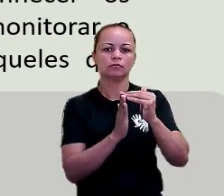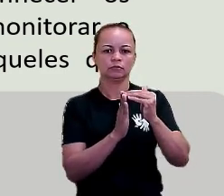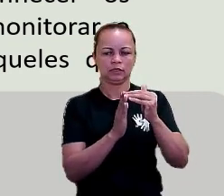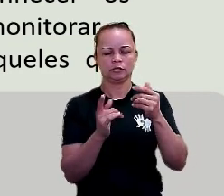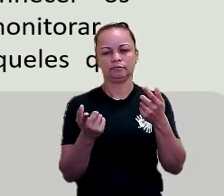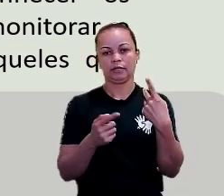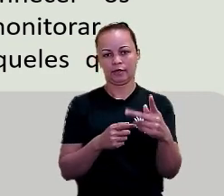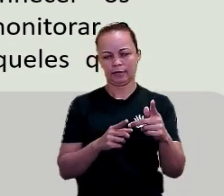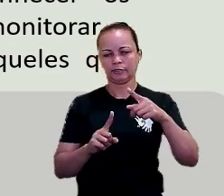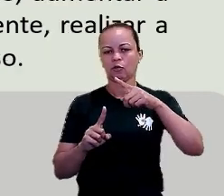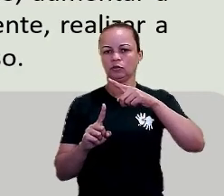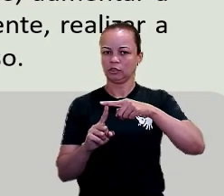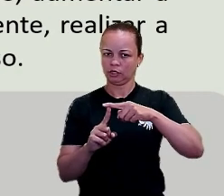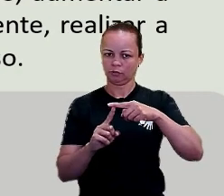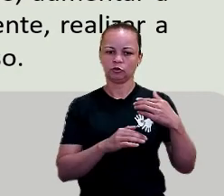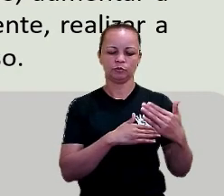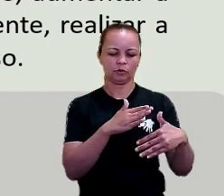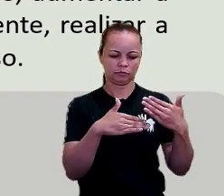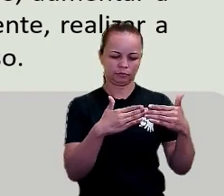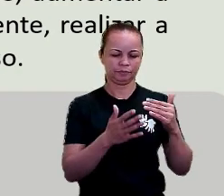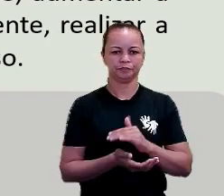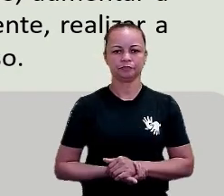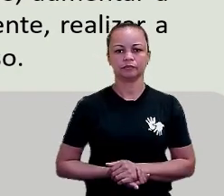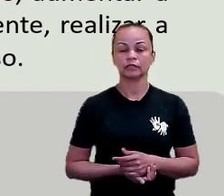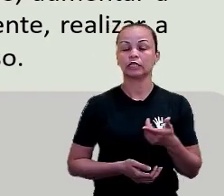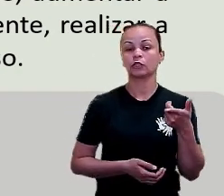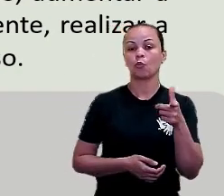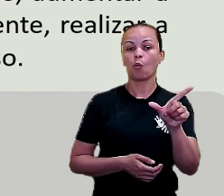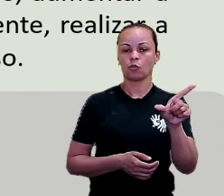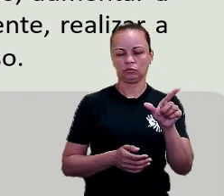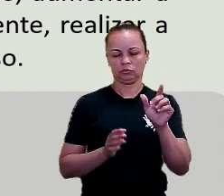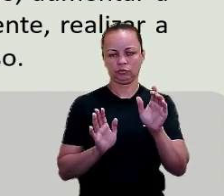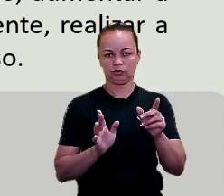produção. Vamos ver outro tipo de produção, que se chama